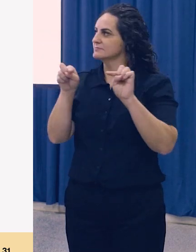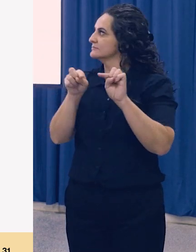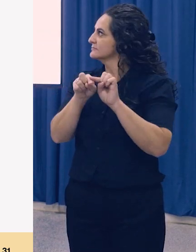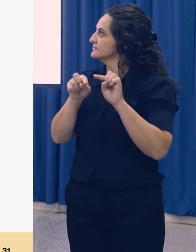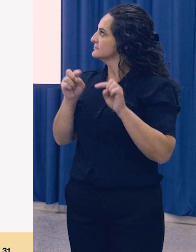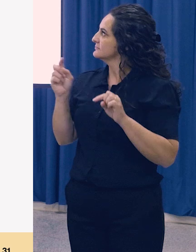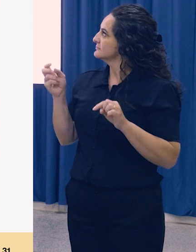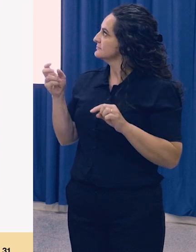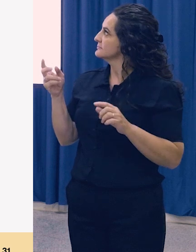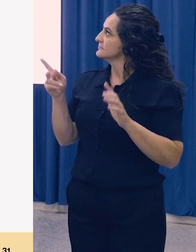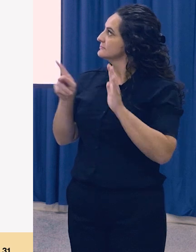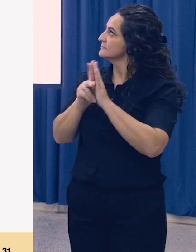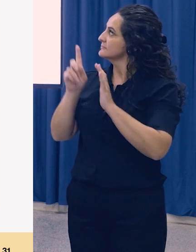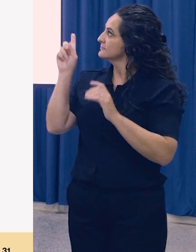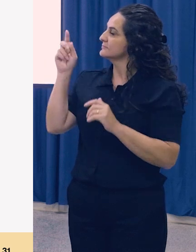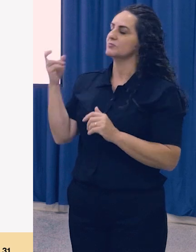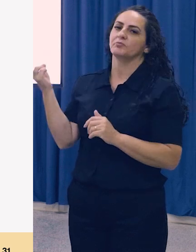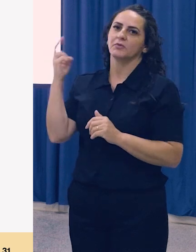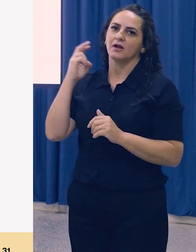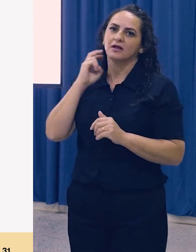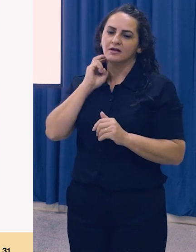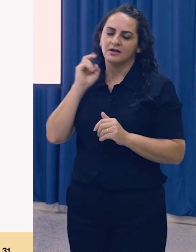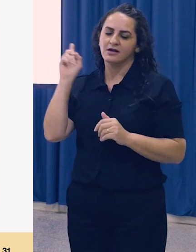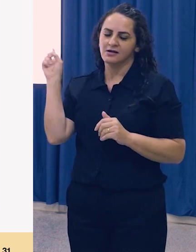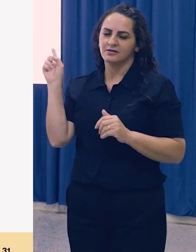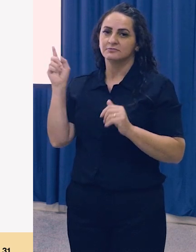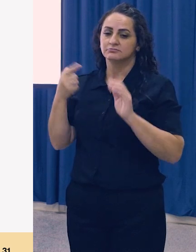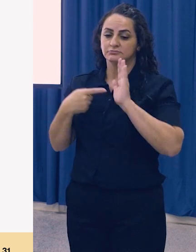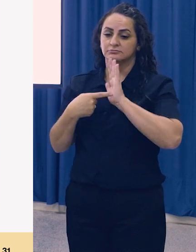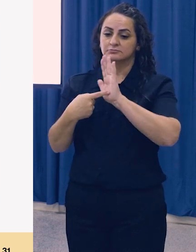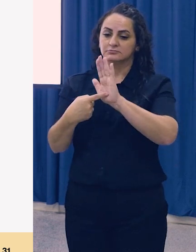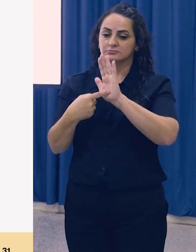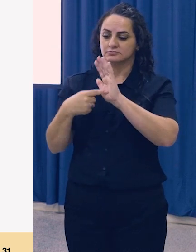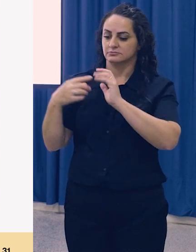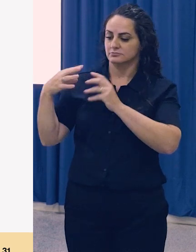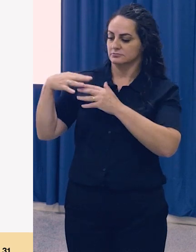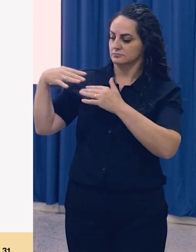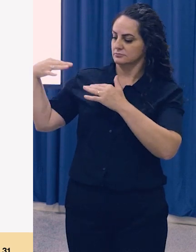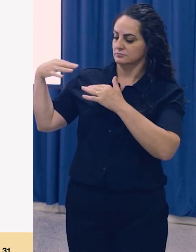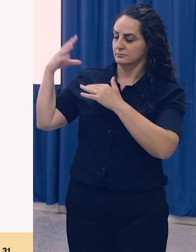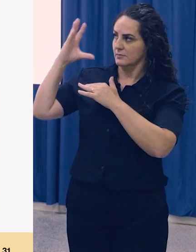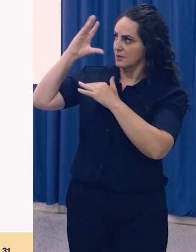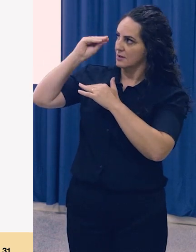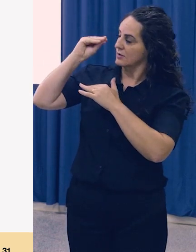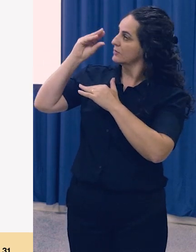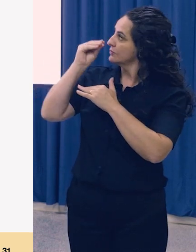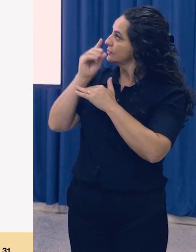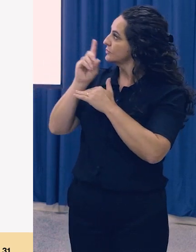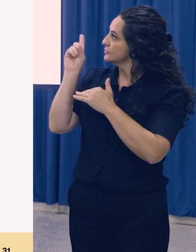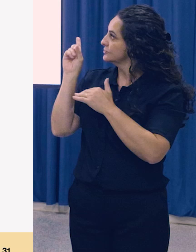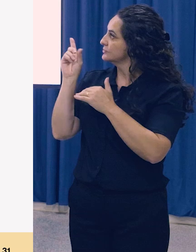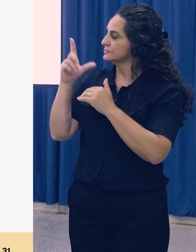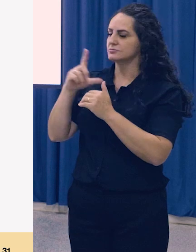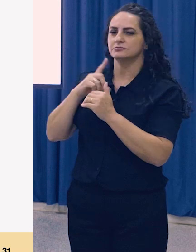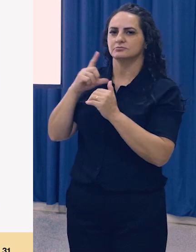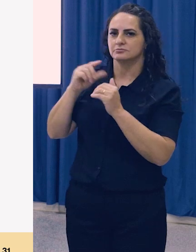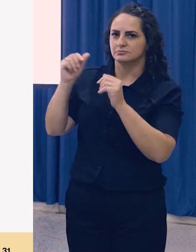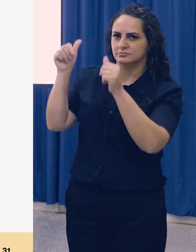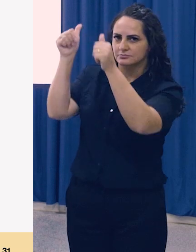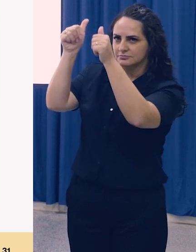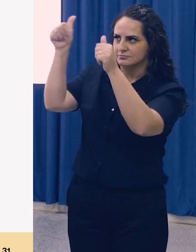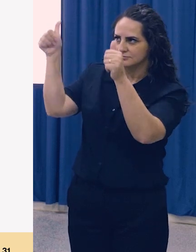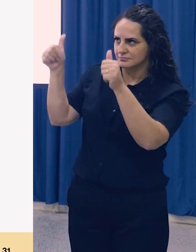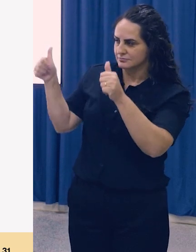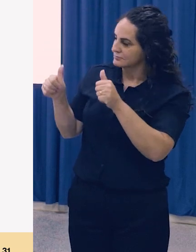estacas fincadas no outdoor, e com a projeção da sombra à noite, formava a silhueta do